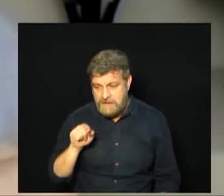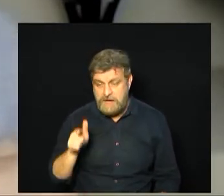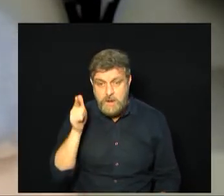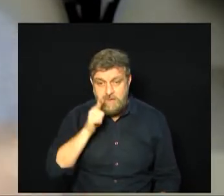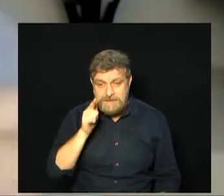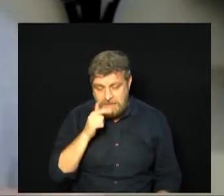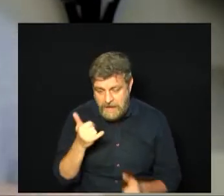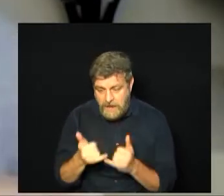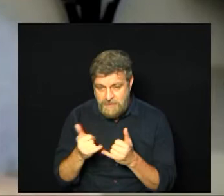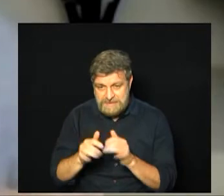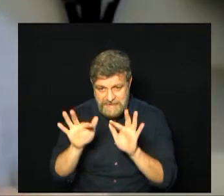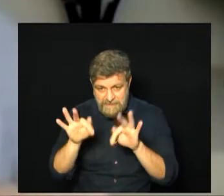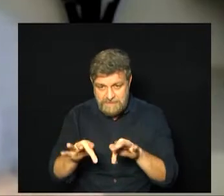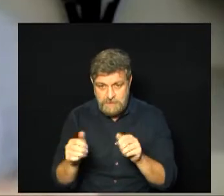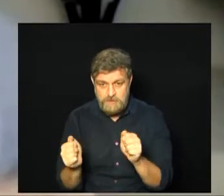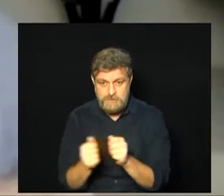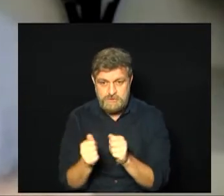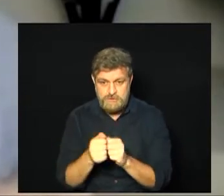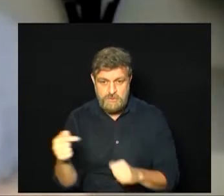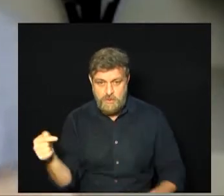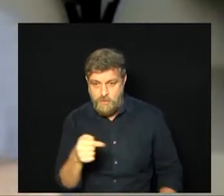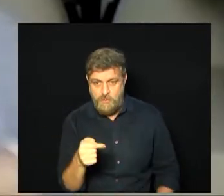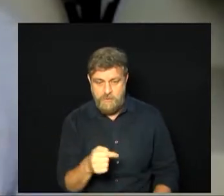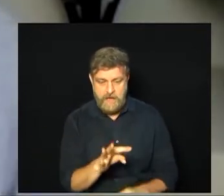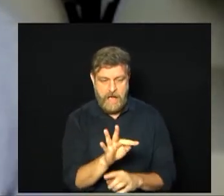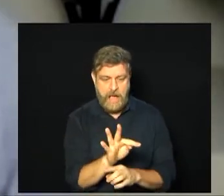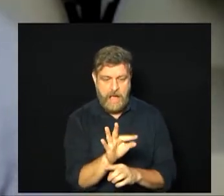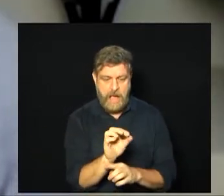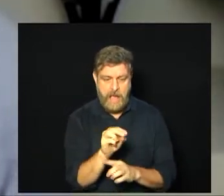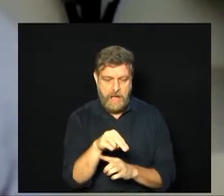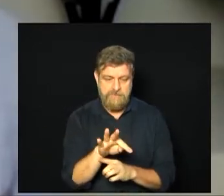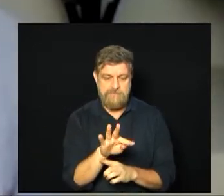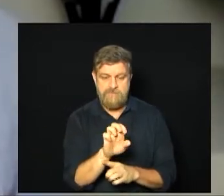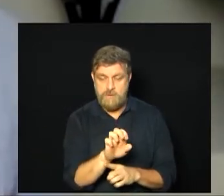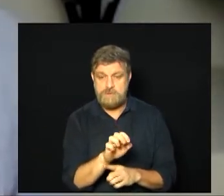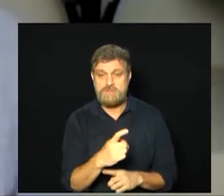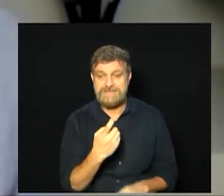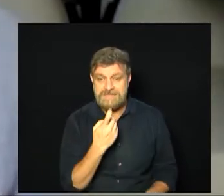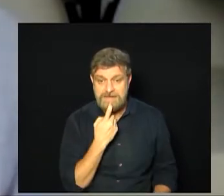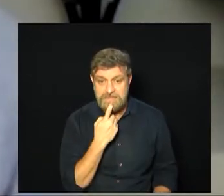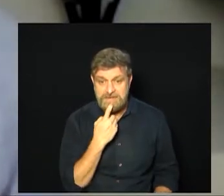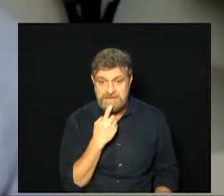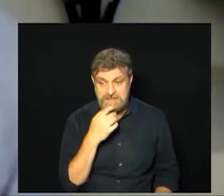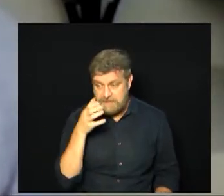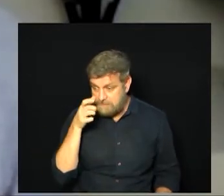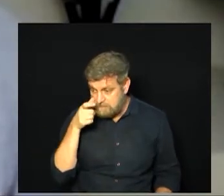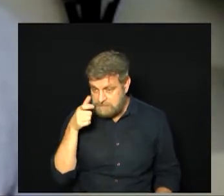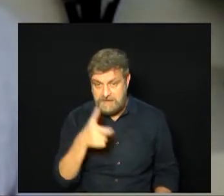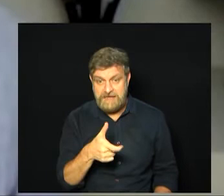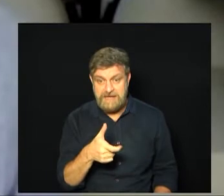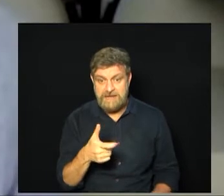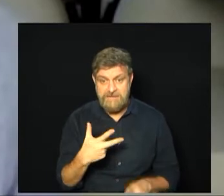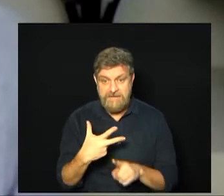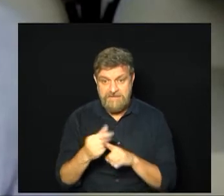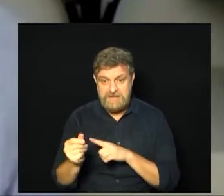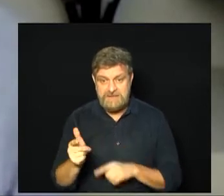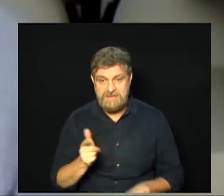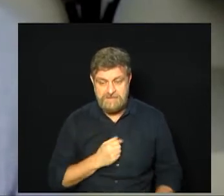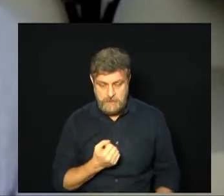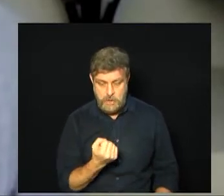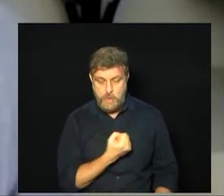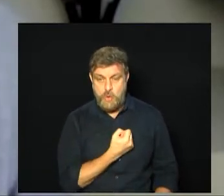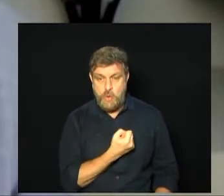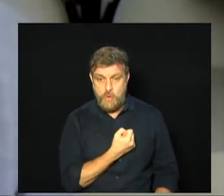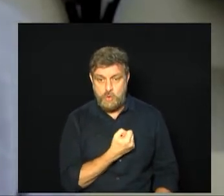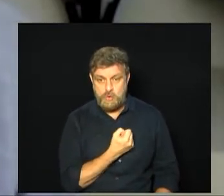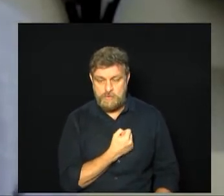semifinal com a Fonte aí de Campinas. E interessante que ganhou na semifinal através do número de pontos